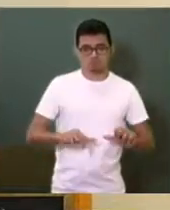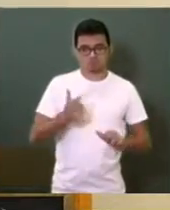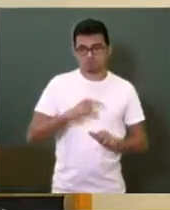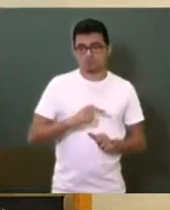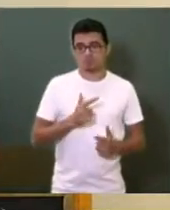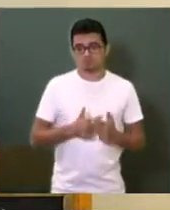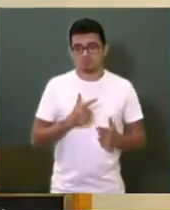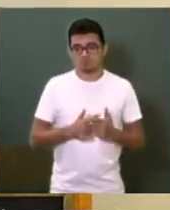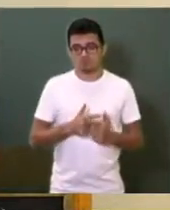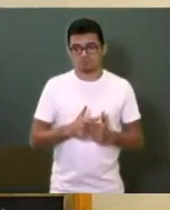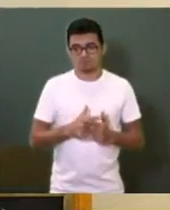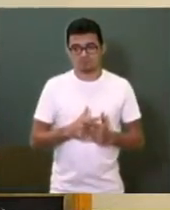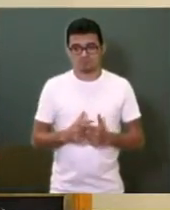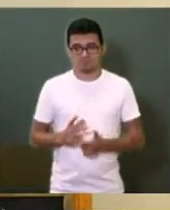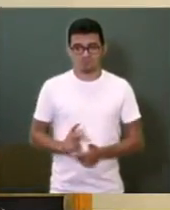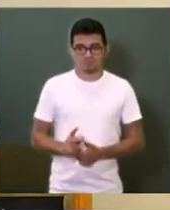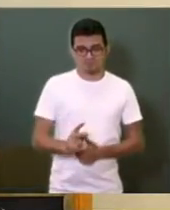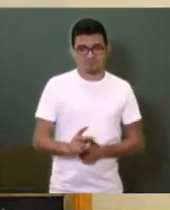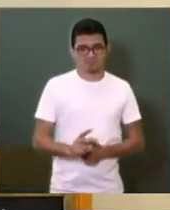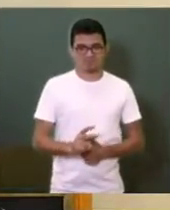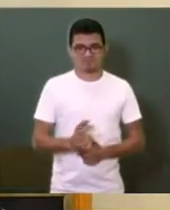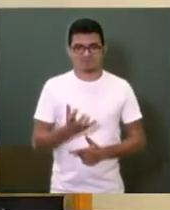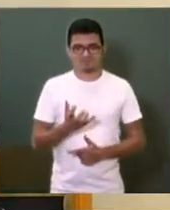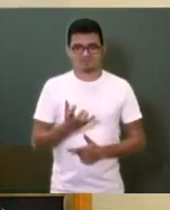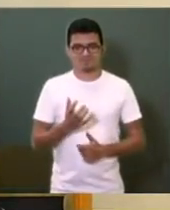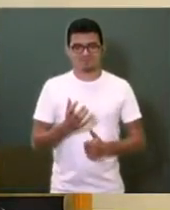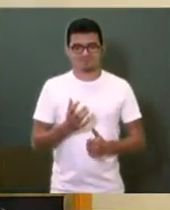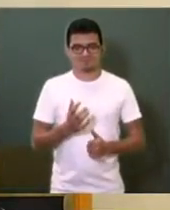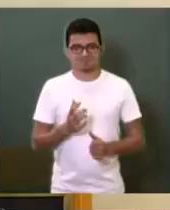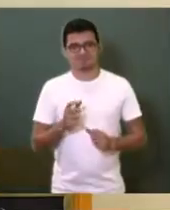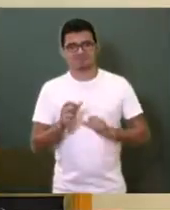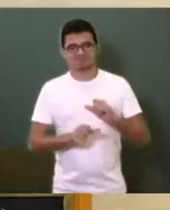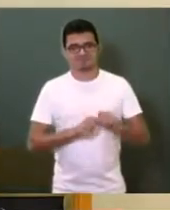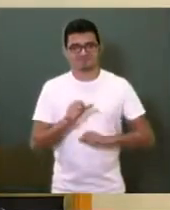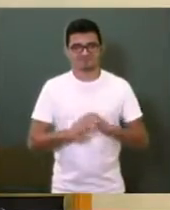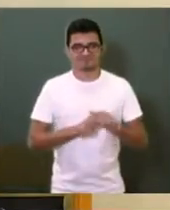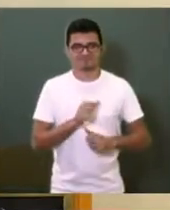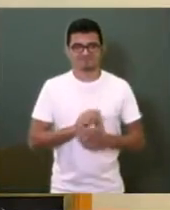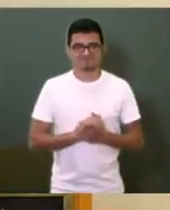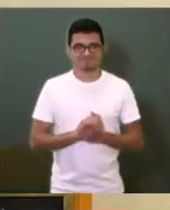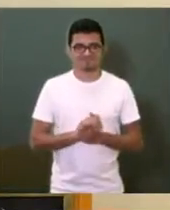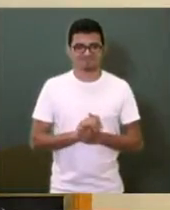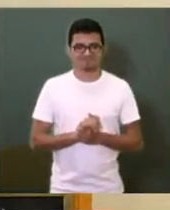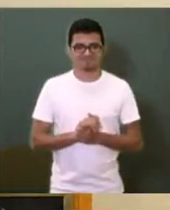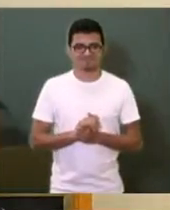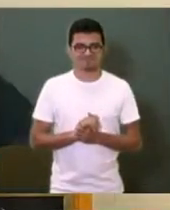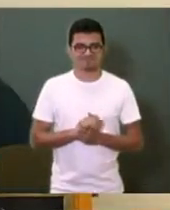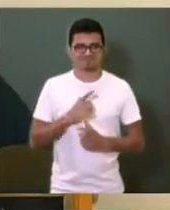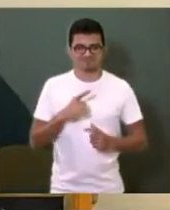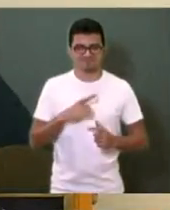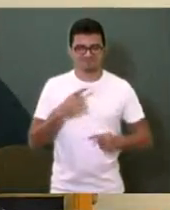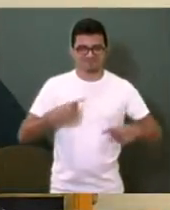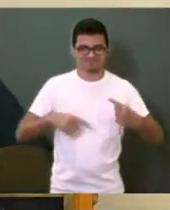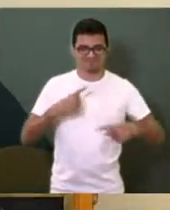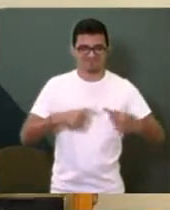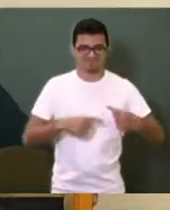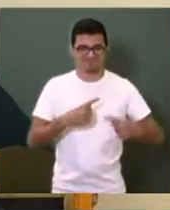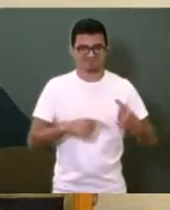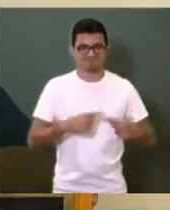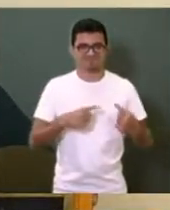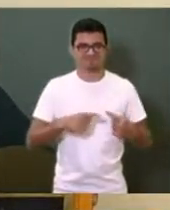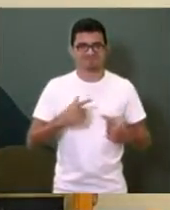mudar então as eleições são assim para ser político você tá